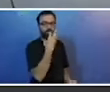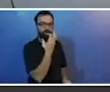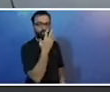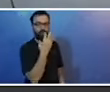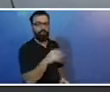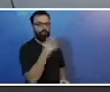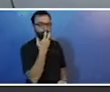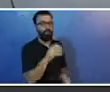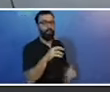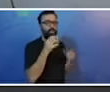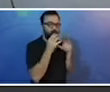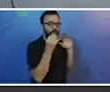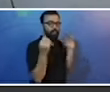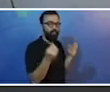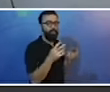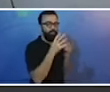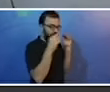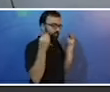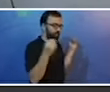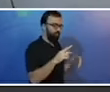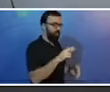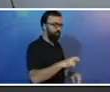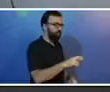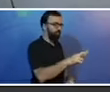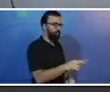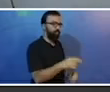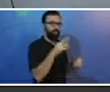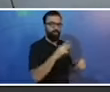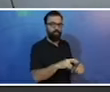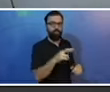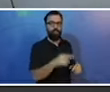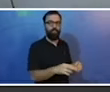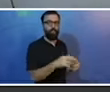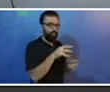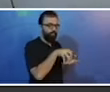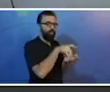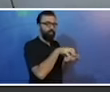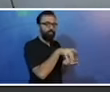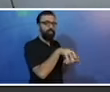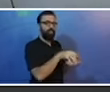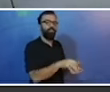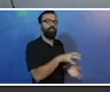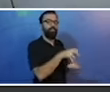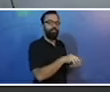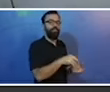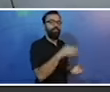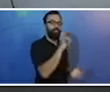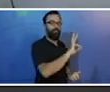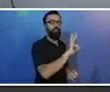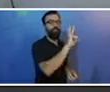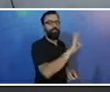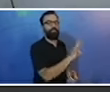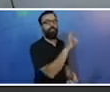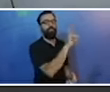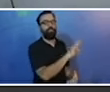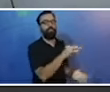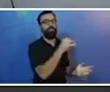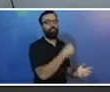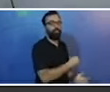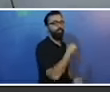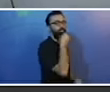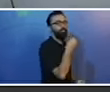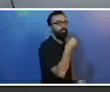o cachorro no gato o gato no rato o rato na aranha aranha na mosca a